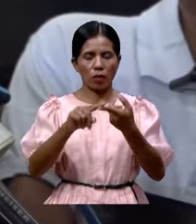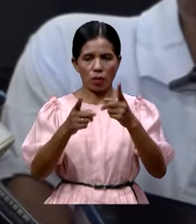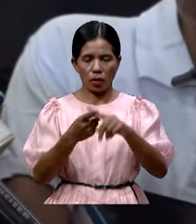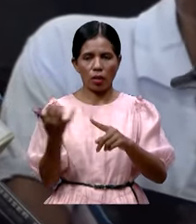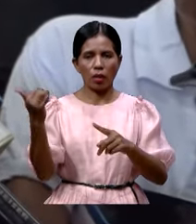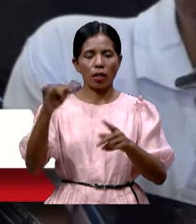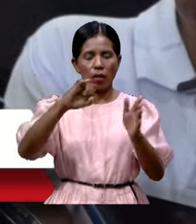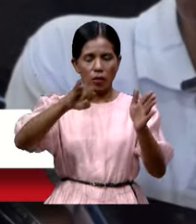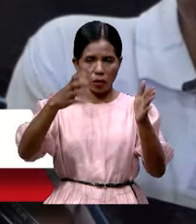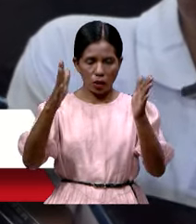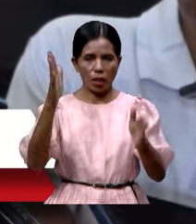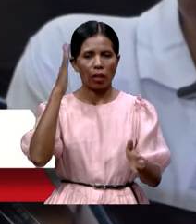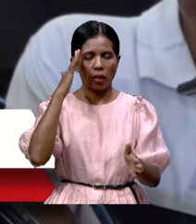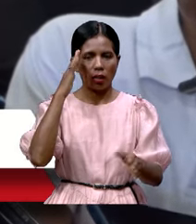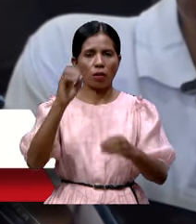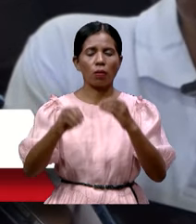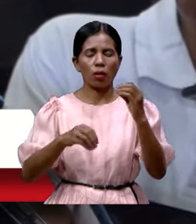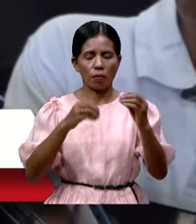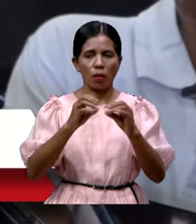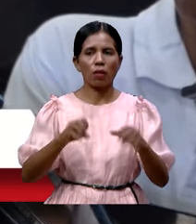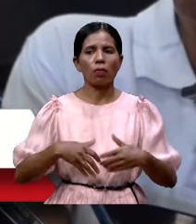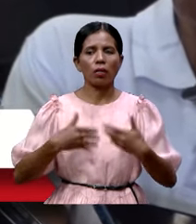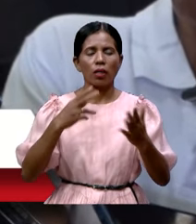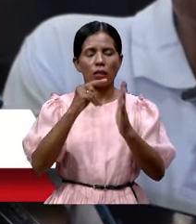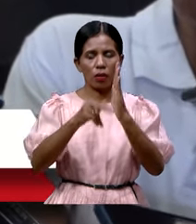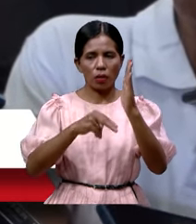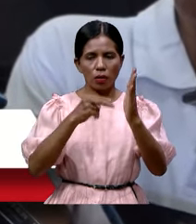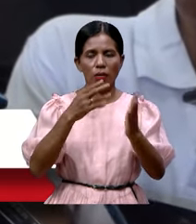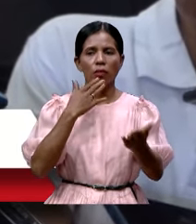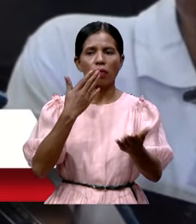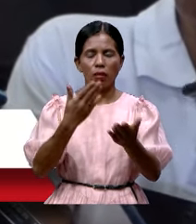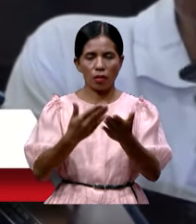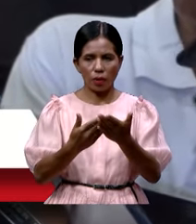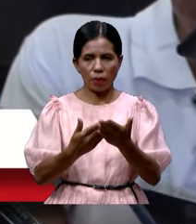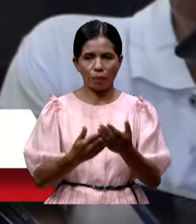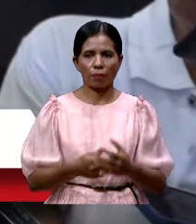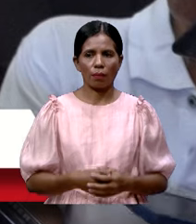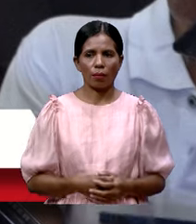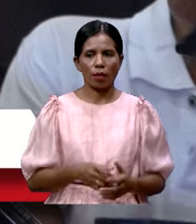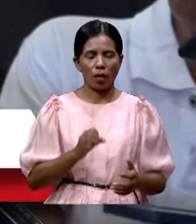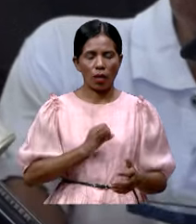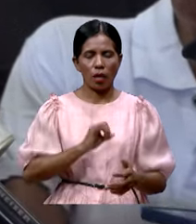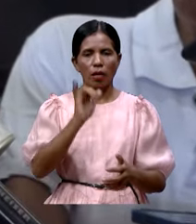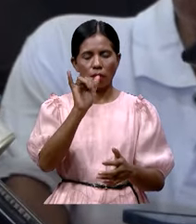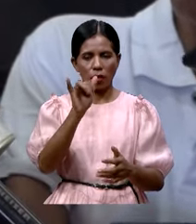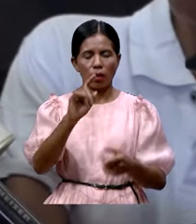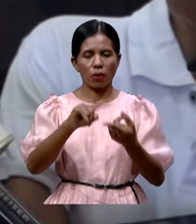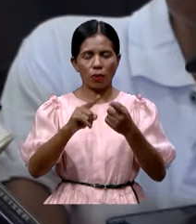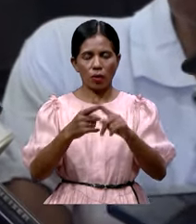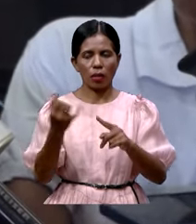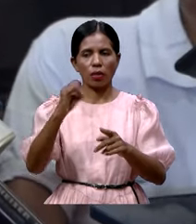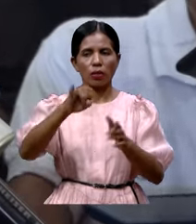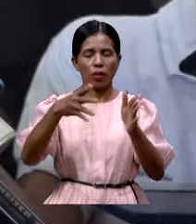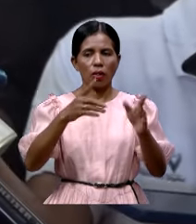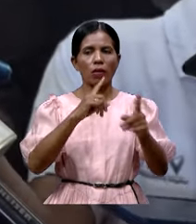bele hatene dia kliutan oinsa halo notisia nebe sensível ba gener i hau konkorra oin kolega zornister balung oin